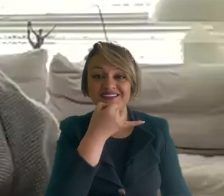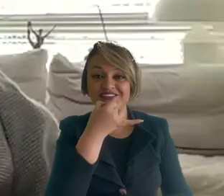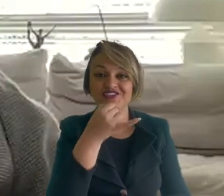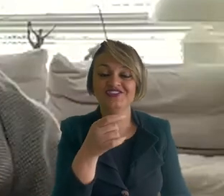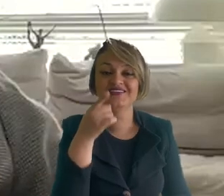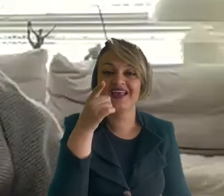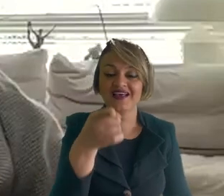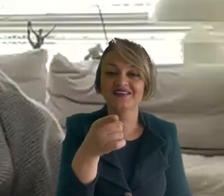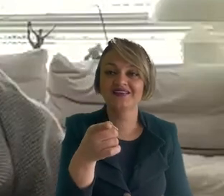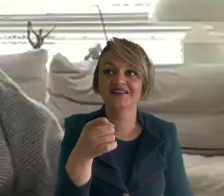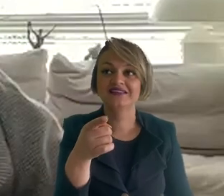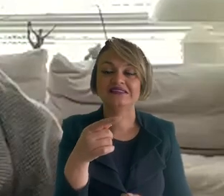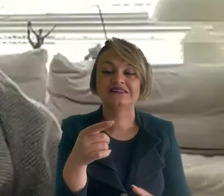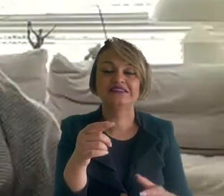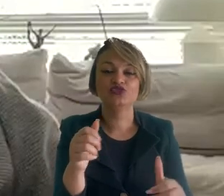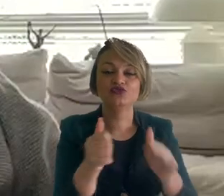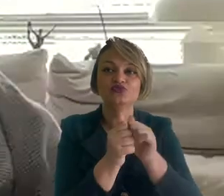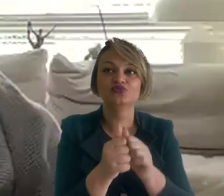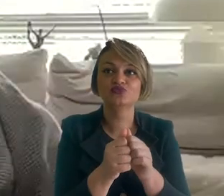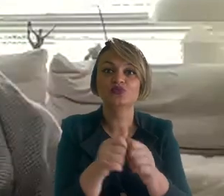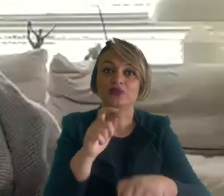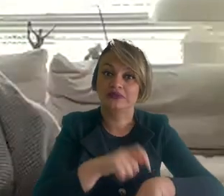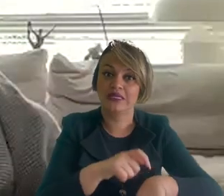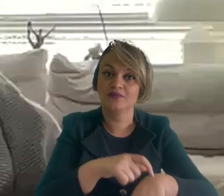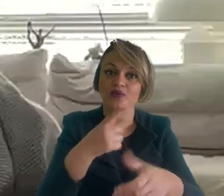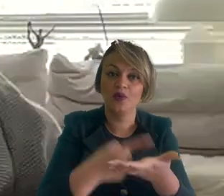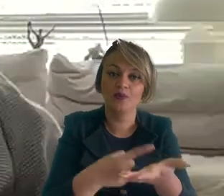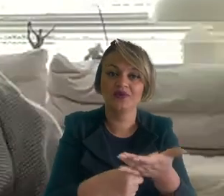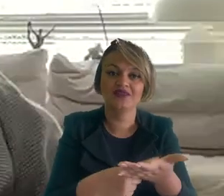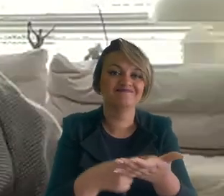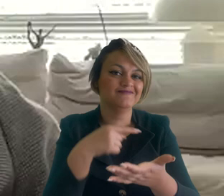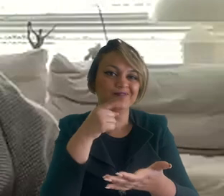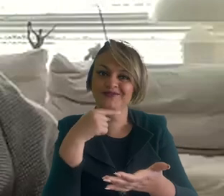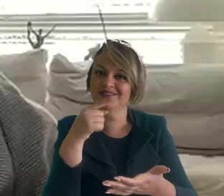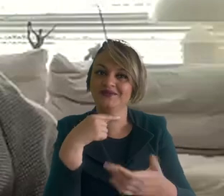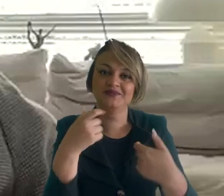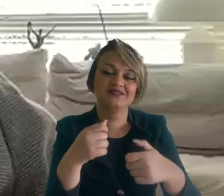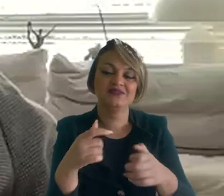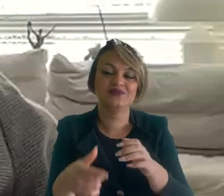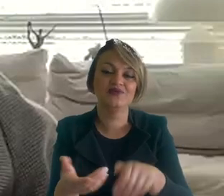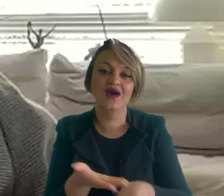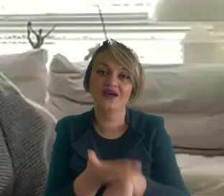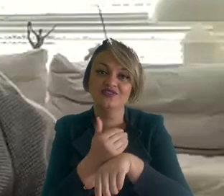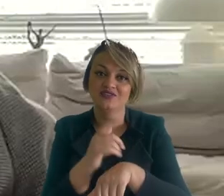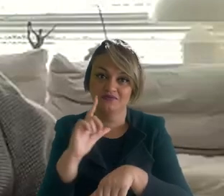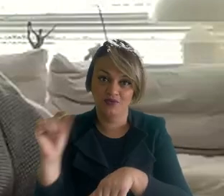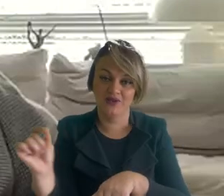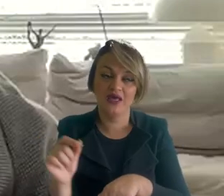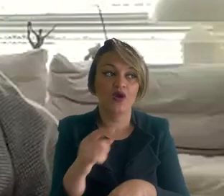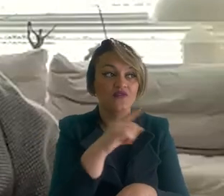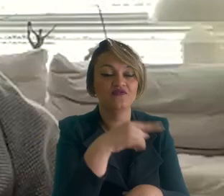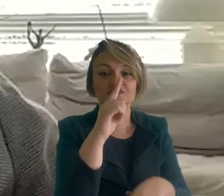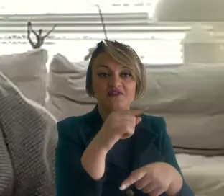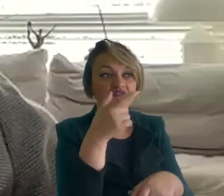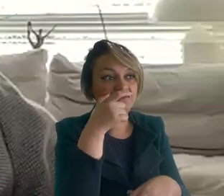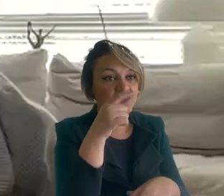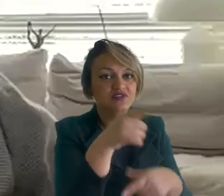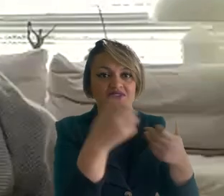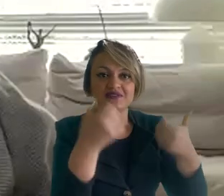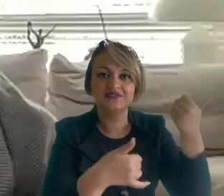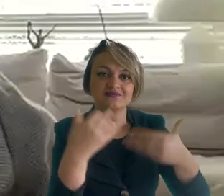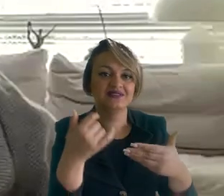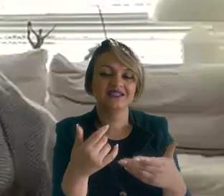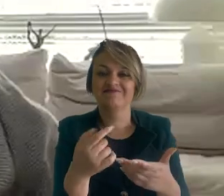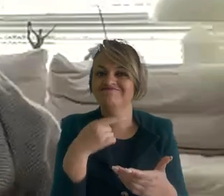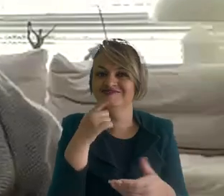poder ficar o tempo todo que havia me programado e nem o suficiente para ouvir a todos e desde